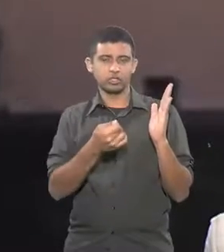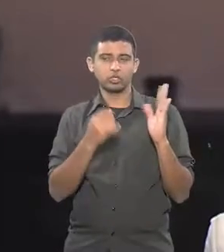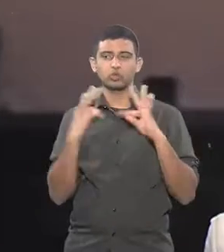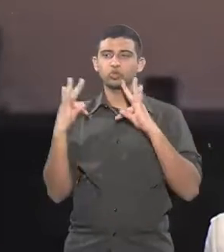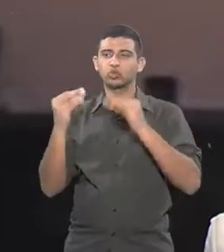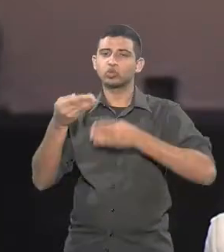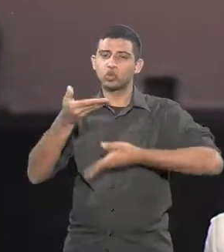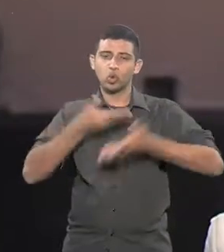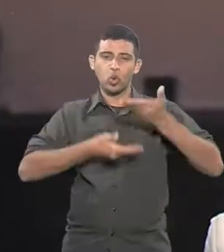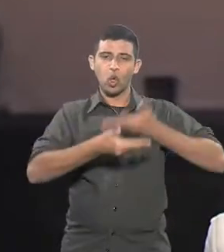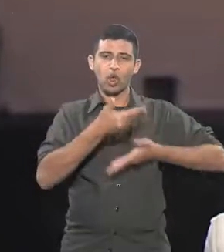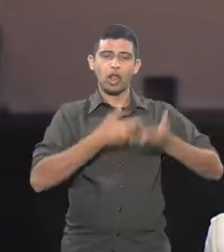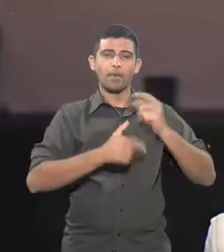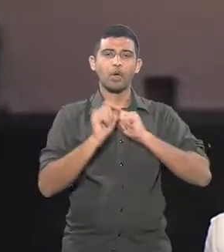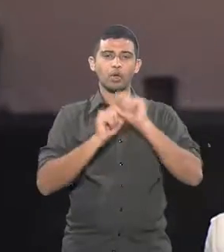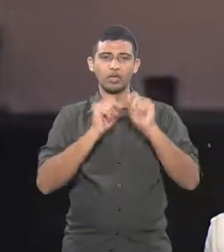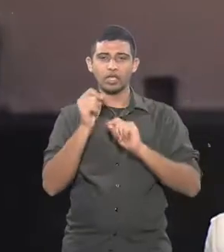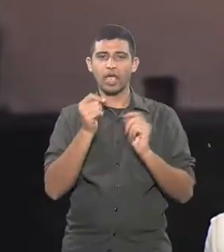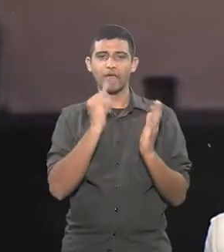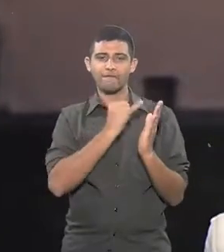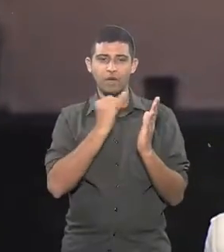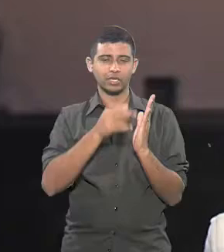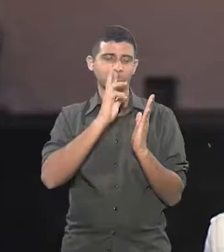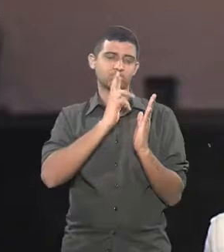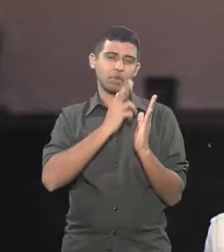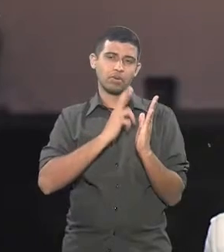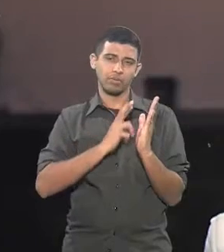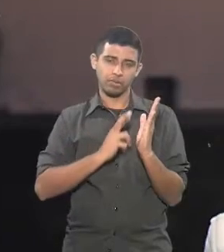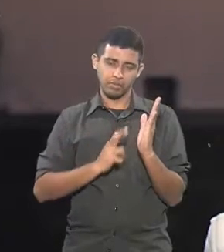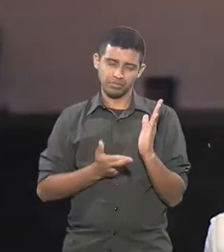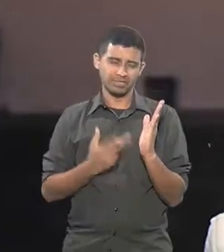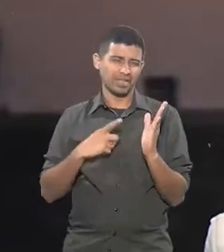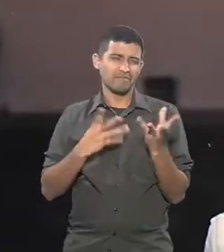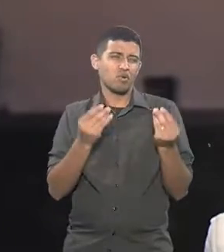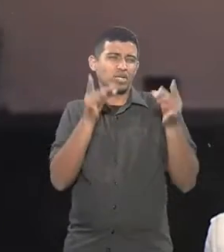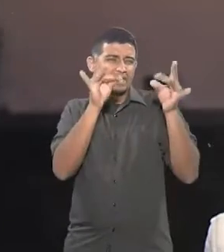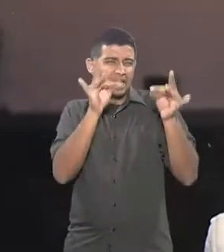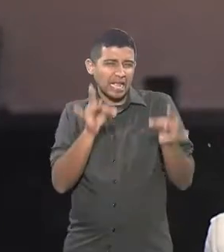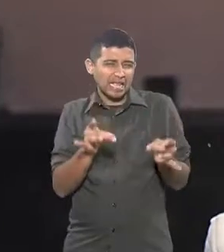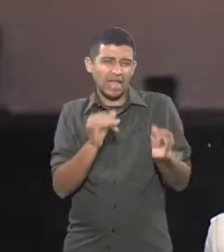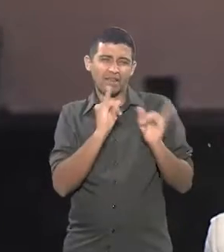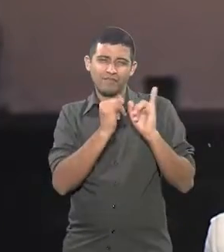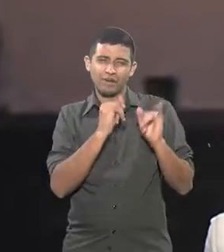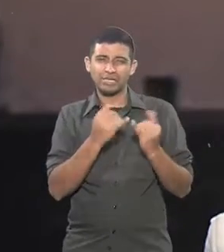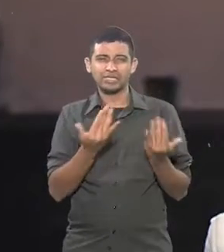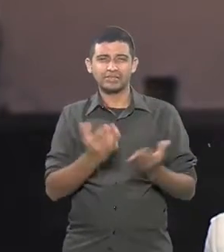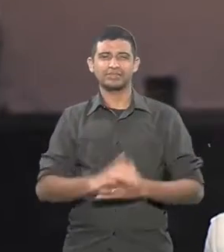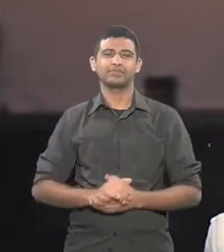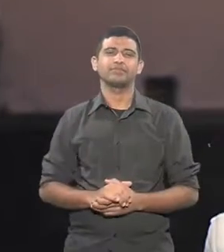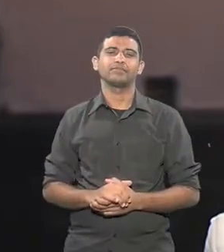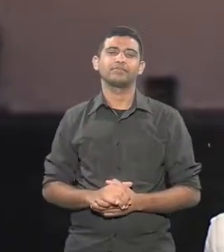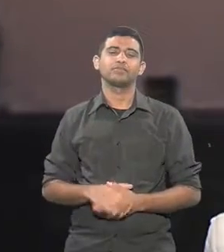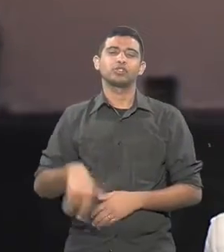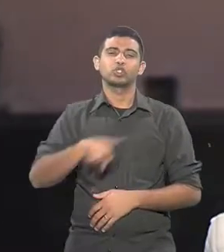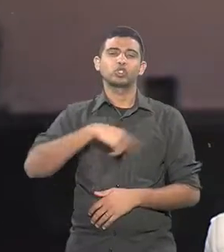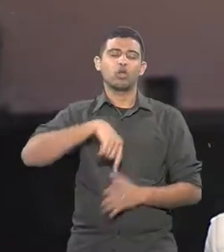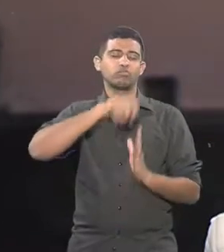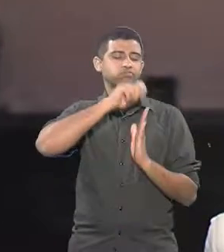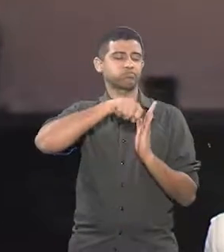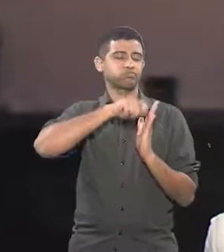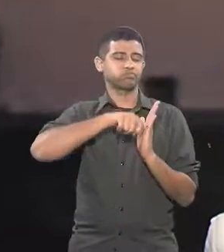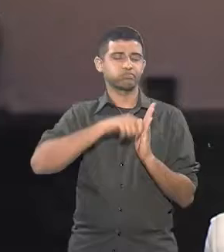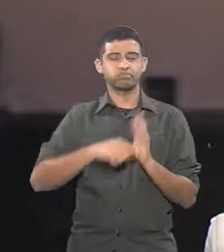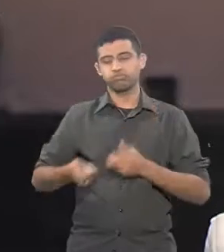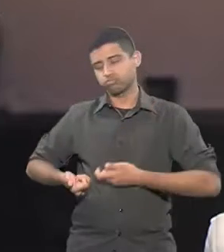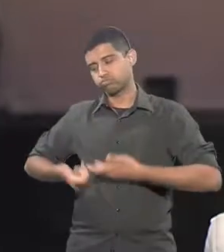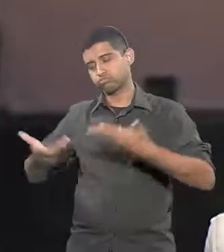mundo colabora ali para preencher as informações da aquisição do domicílio, que são muitos detalhes, muitas informações. A gente anota